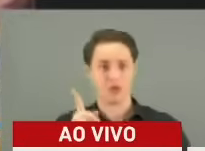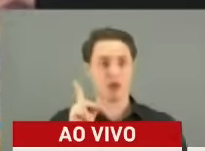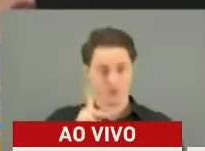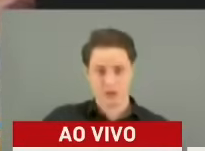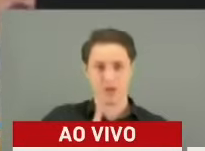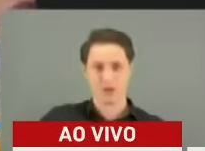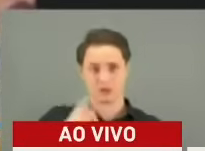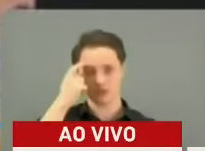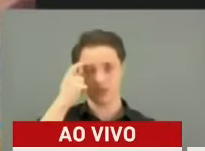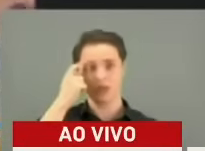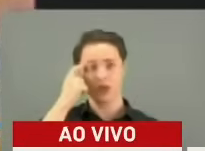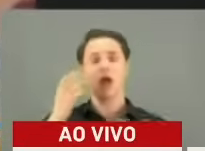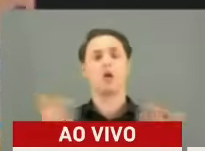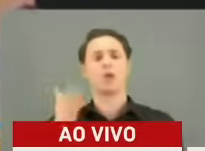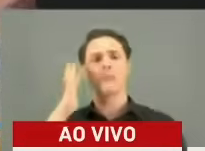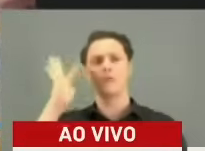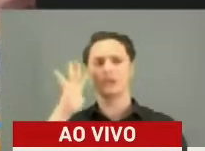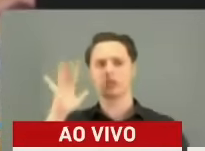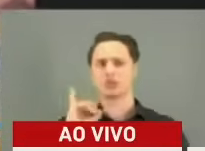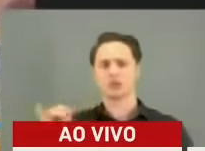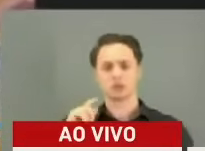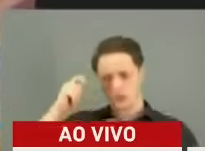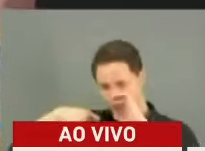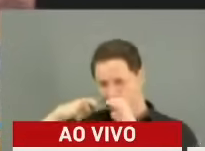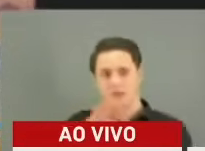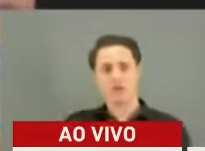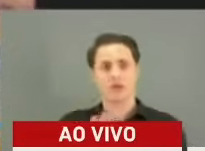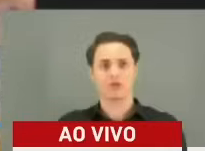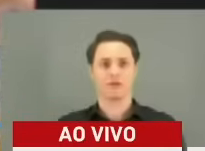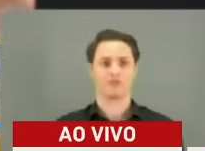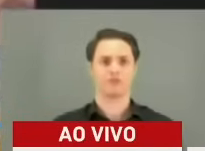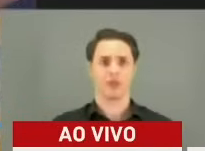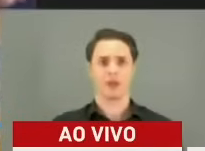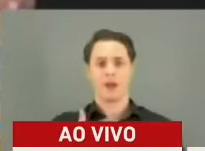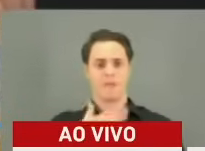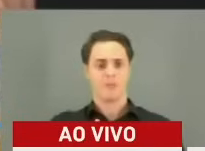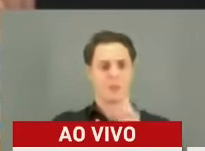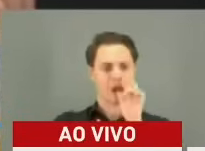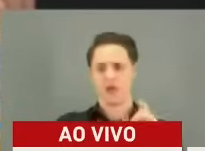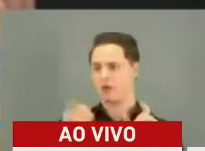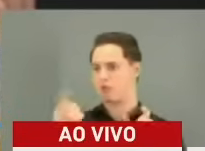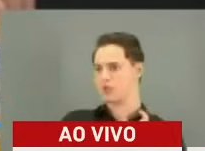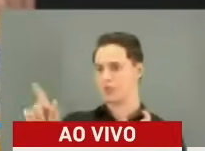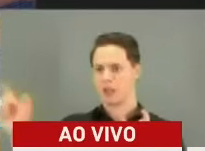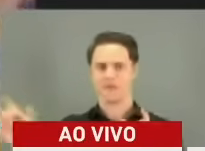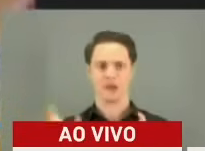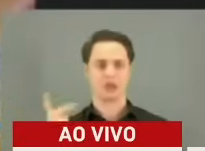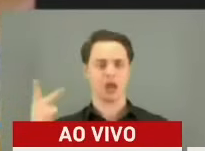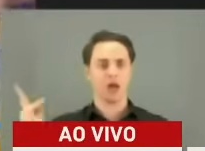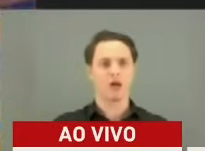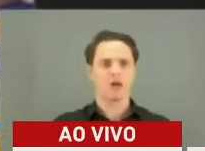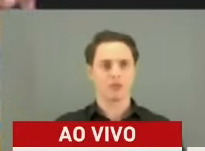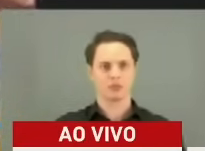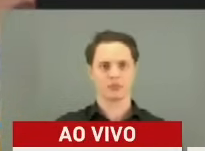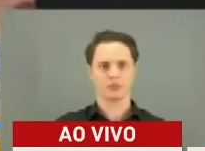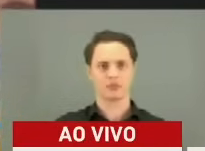disse. Agora, senhores, imagina se isso não tivesse sido gravado. Seria minha palavra contra a dela. uma pessoa dizendo que